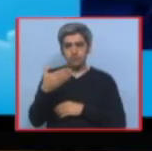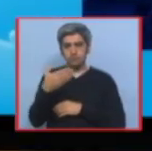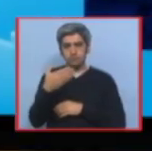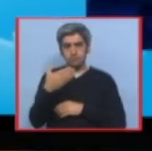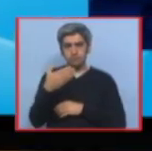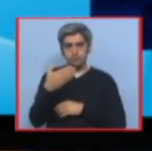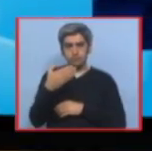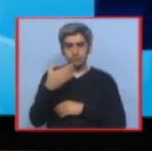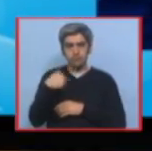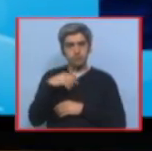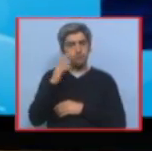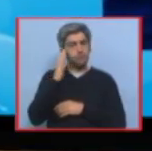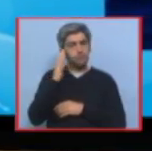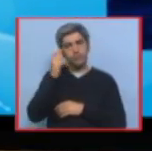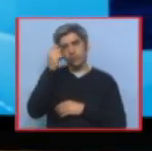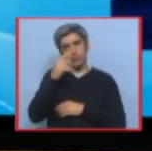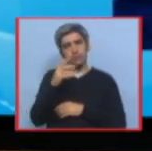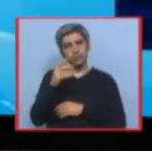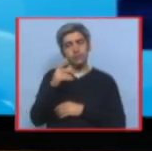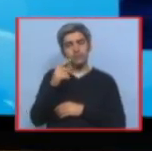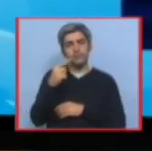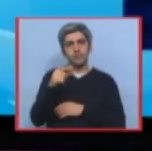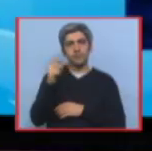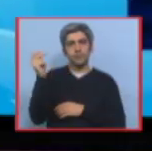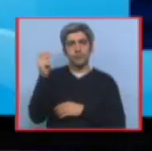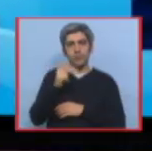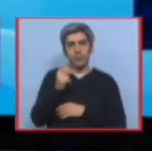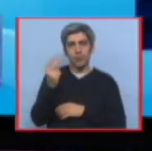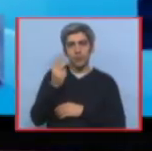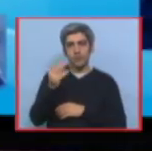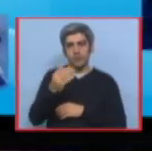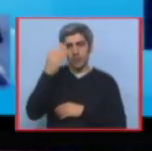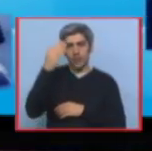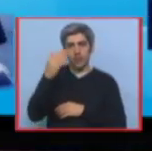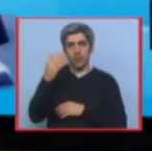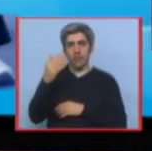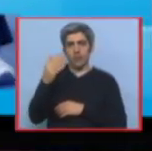damos conta, pela história, da chegada dos 2 primeiros